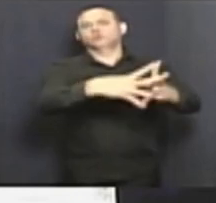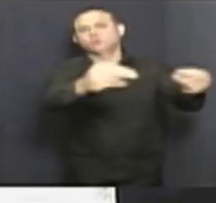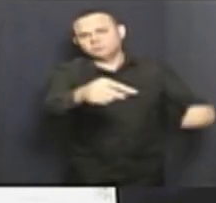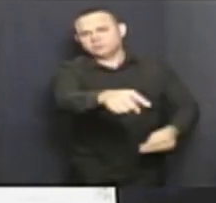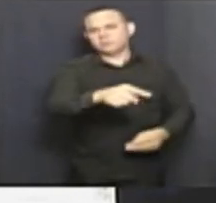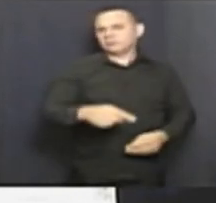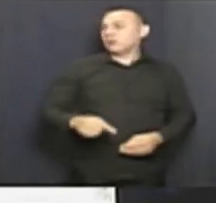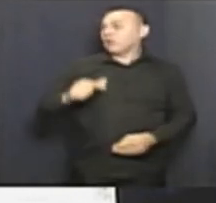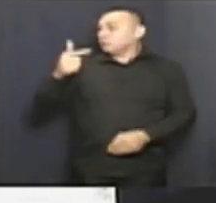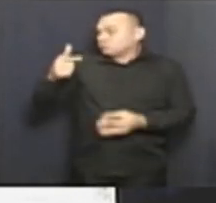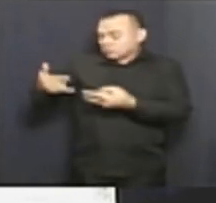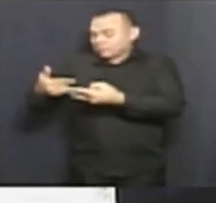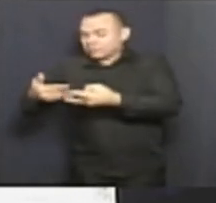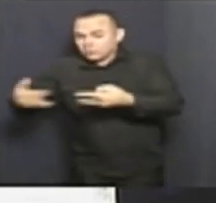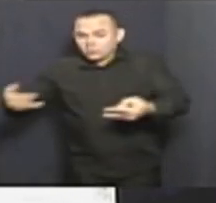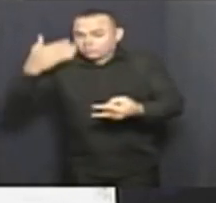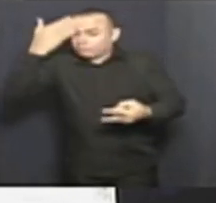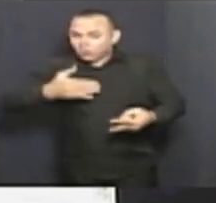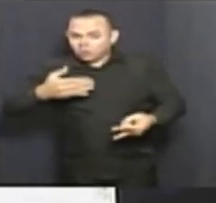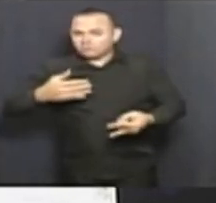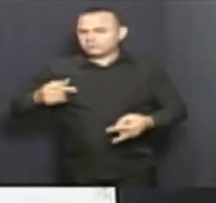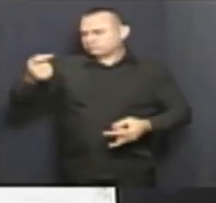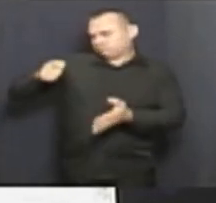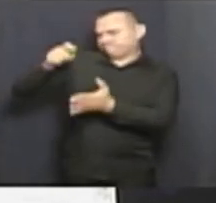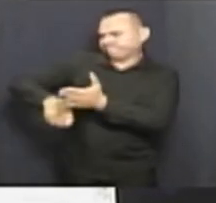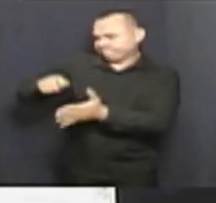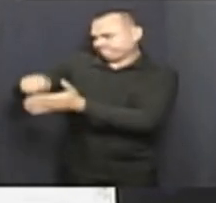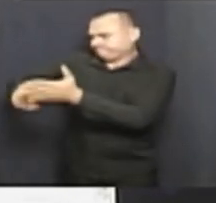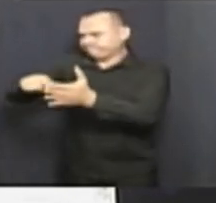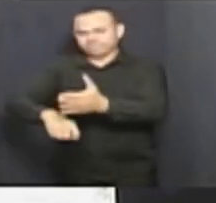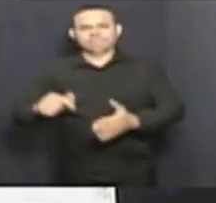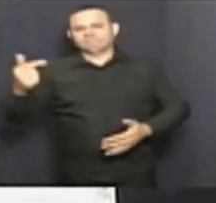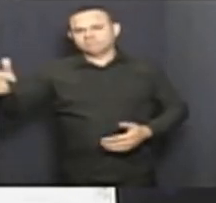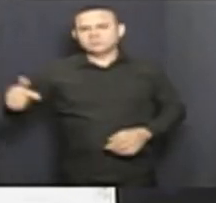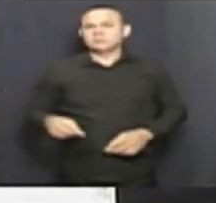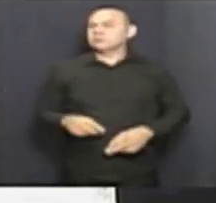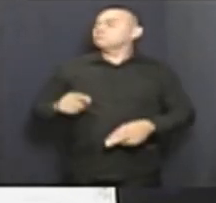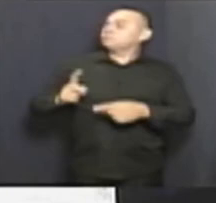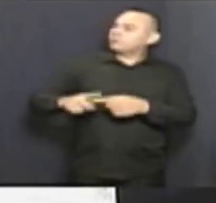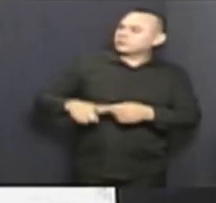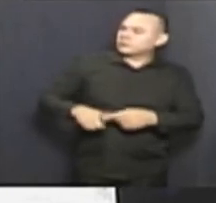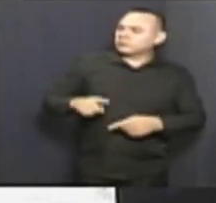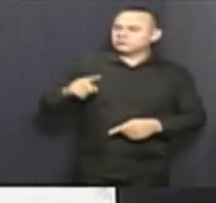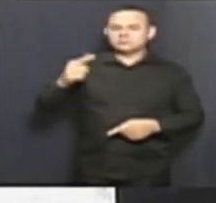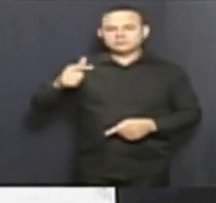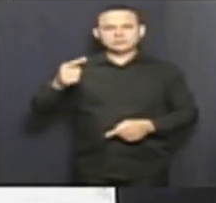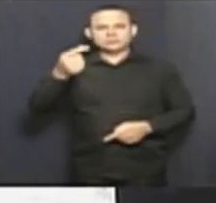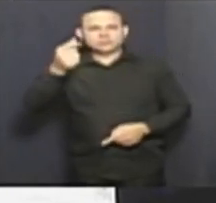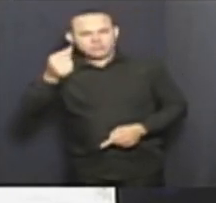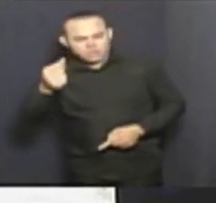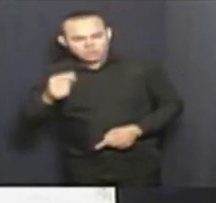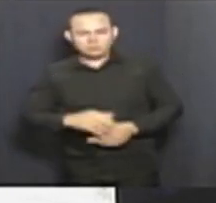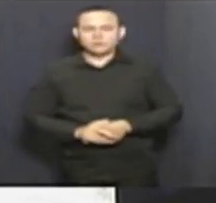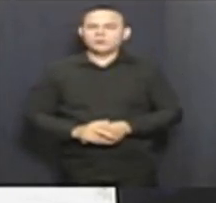comprovante que assinava como se ia saber que havia de ir naquele processo e eu coloquei na rua eu